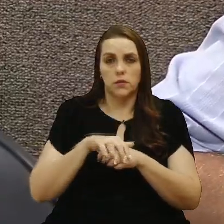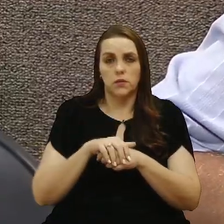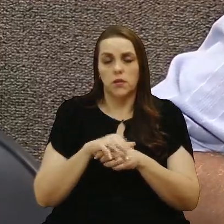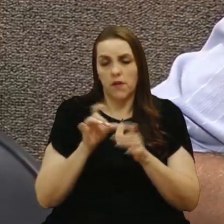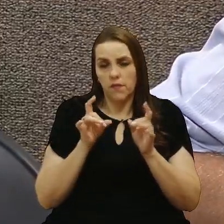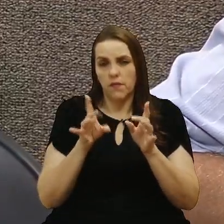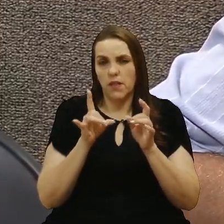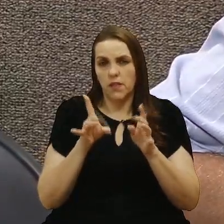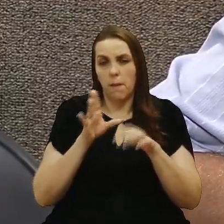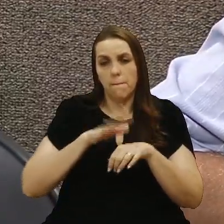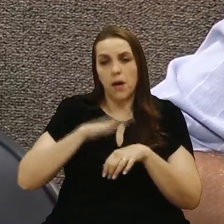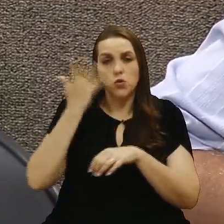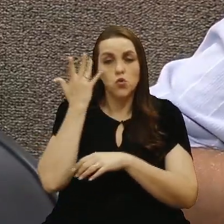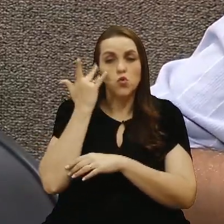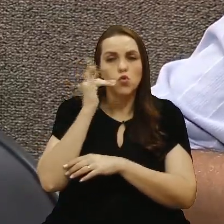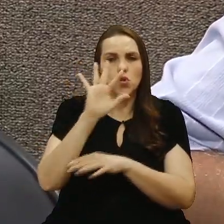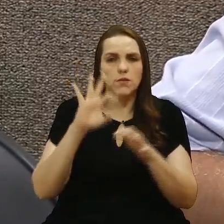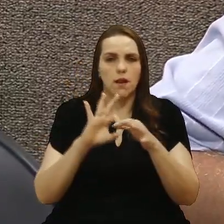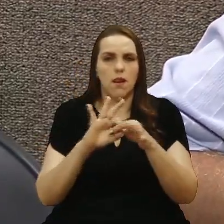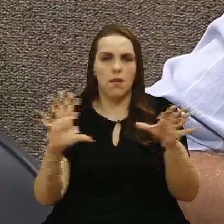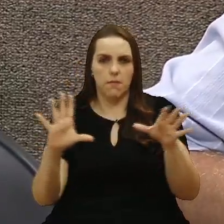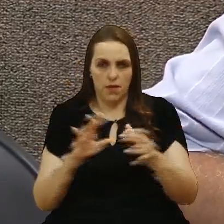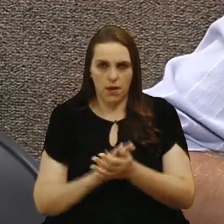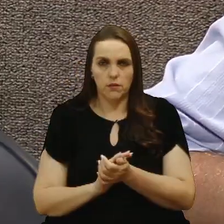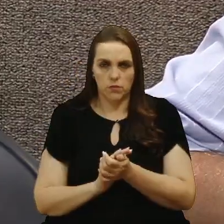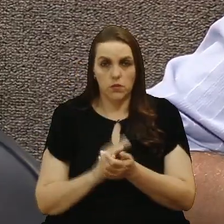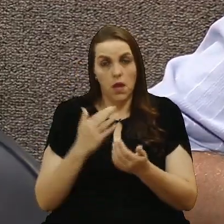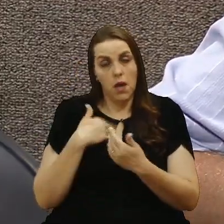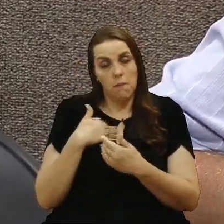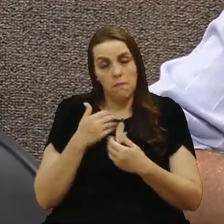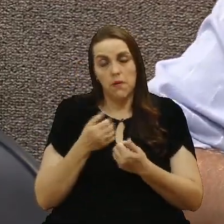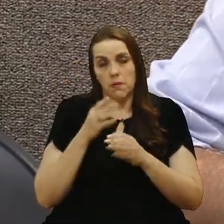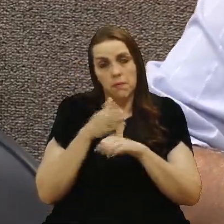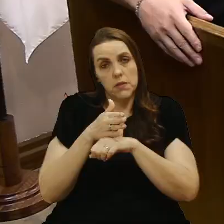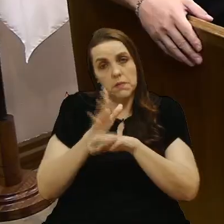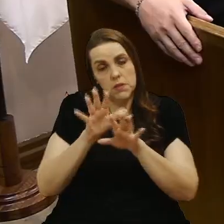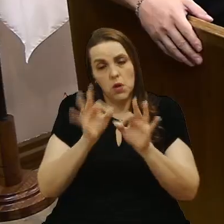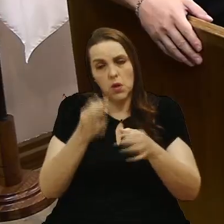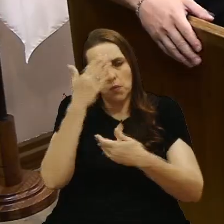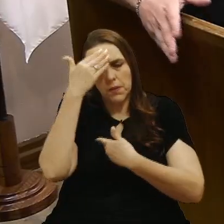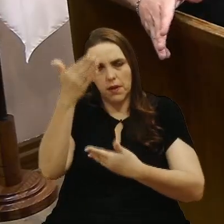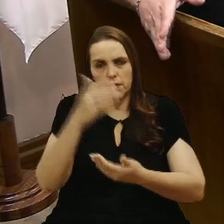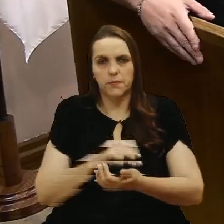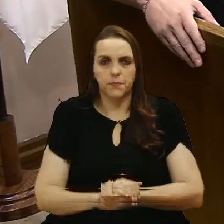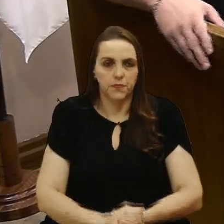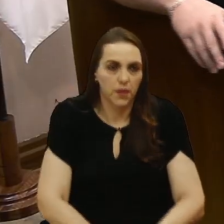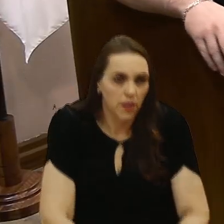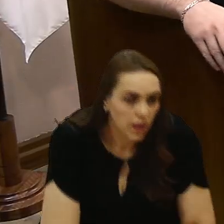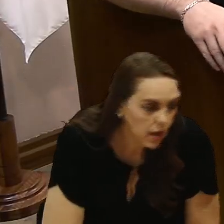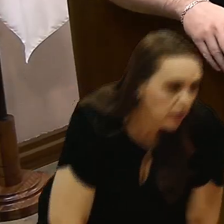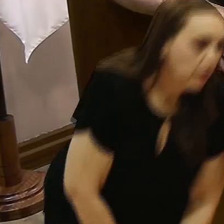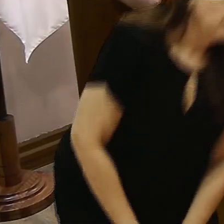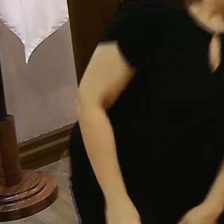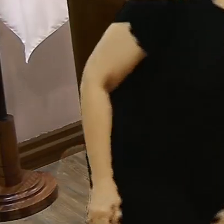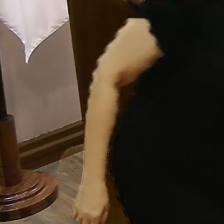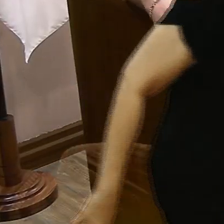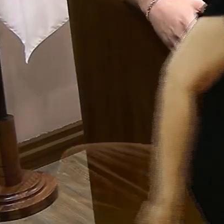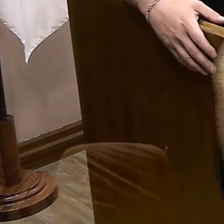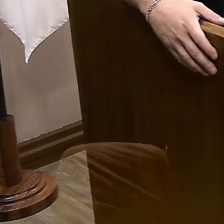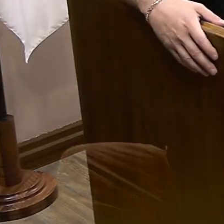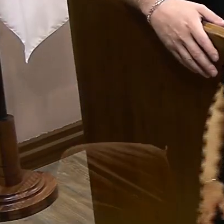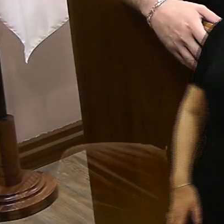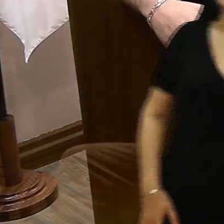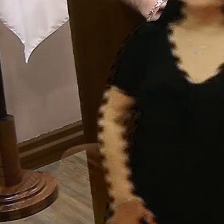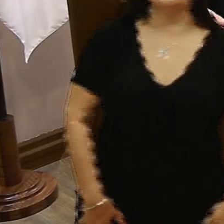tendo mais dias liberados. Era essa a minha colaboração. Obrigado. Obrigado, vereador. Agora sim, um próximo assunto que eu